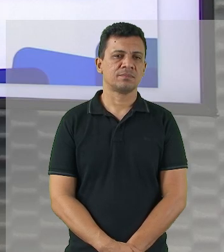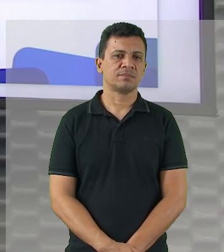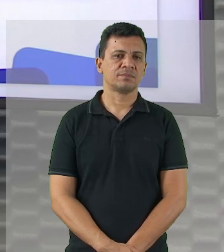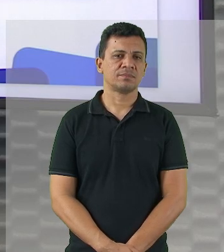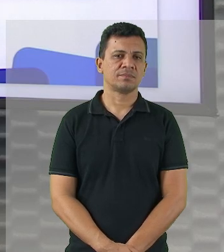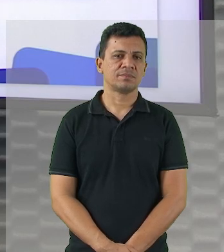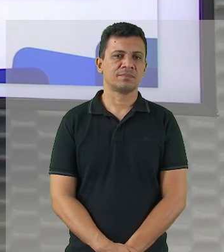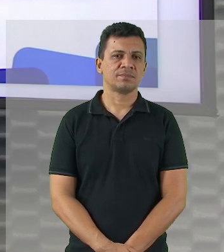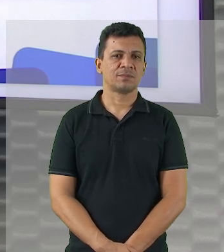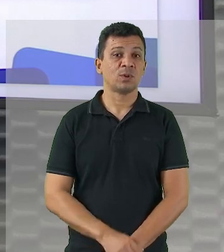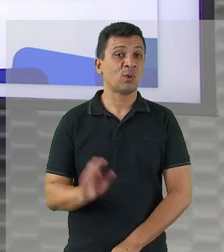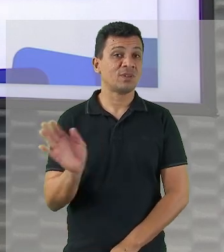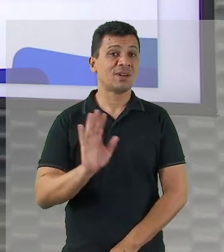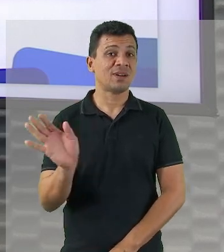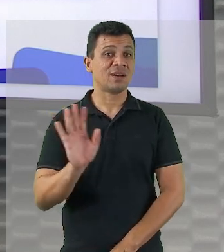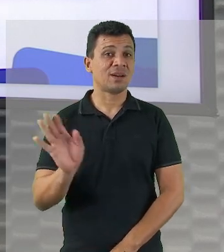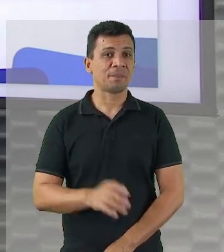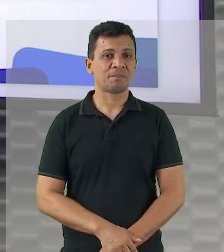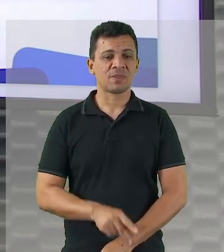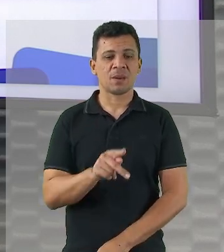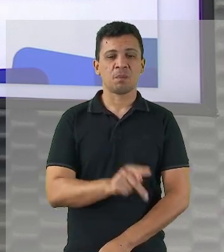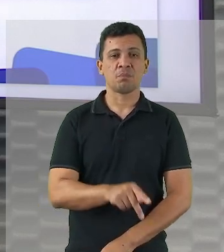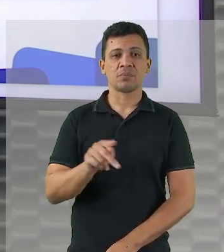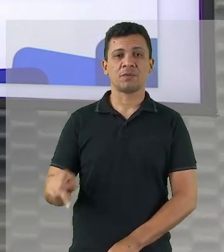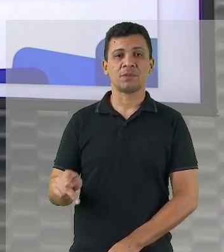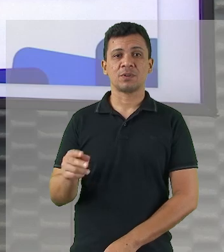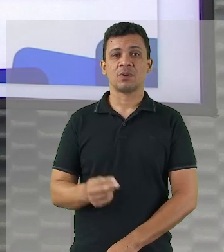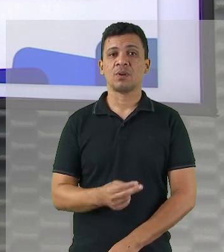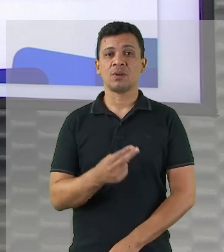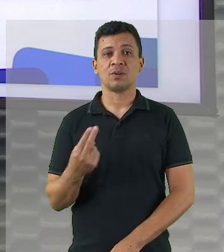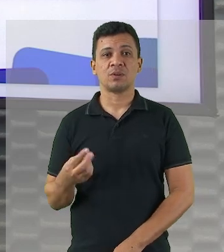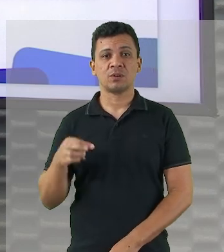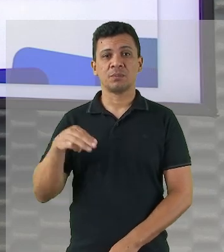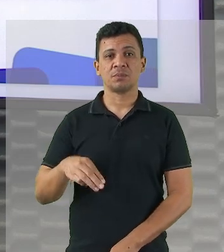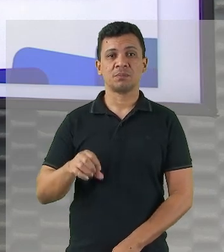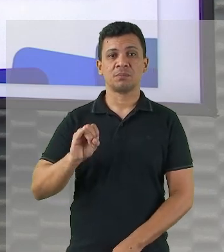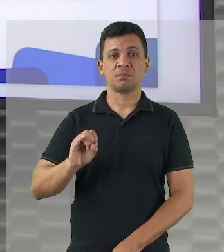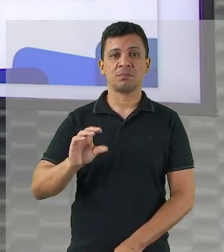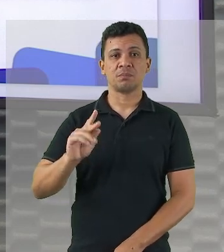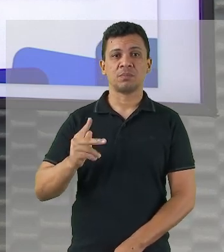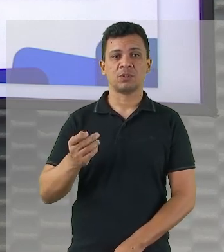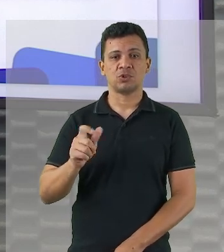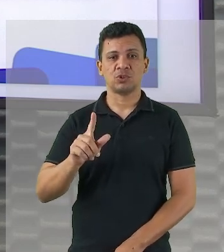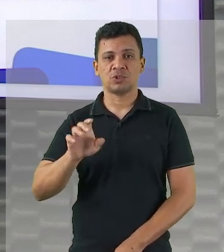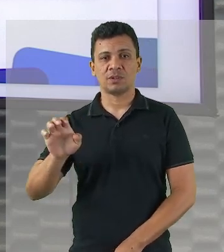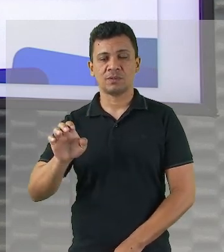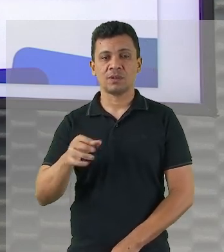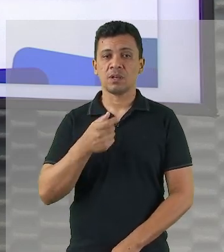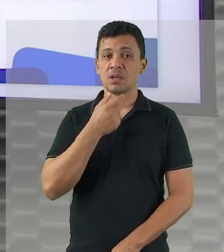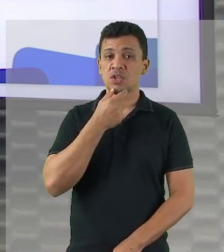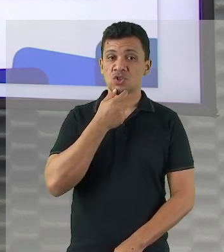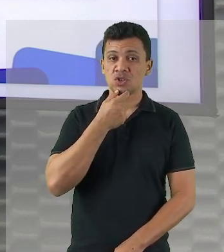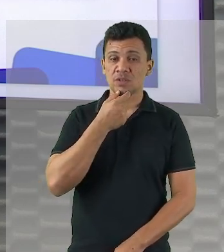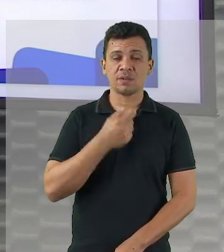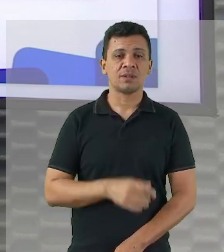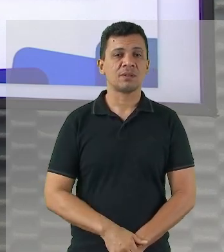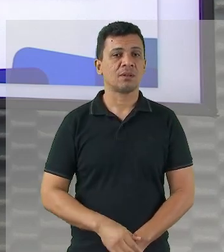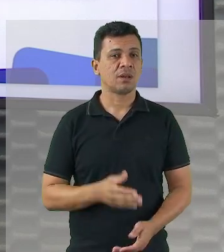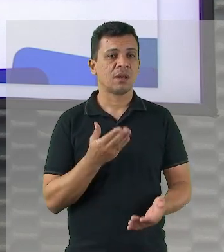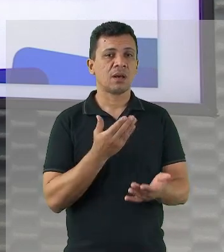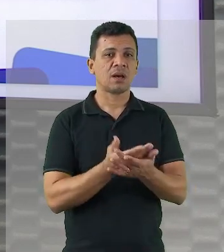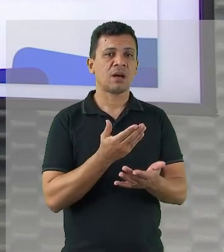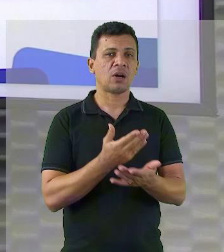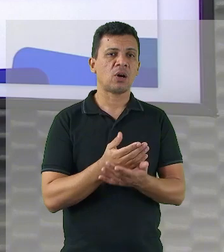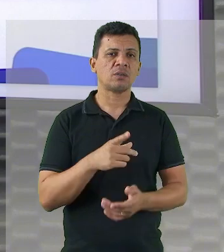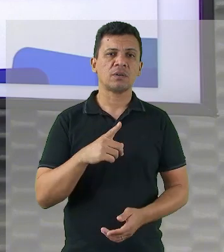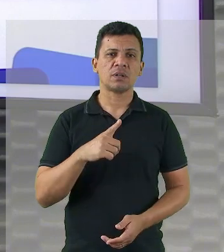Hello, everybody! Olá, pessoal! Professora Michele, de inglês, aqui com vocês mais uma vez. Hoje numa aula misturando